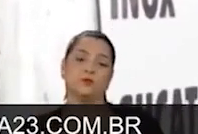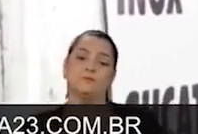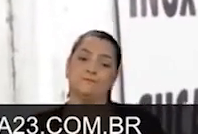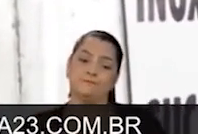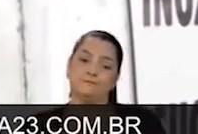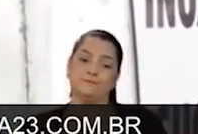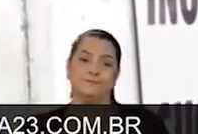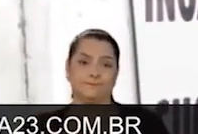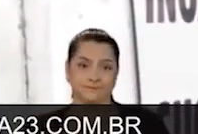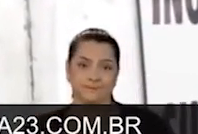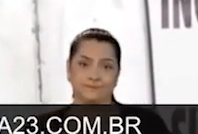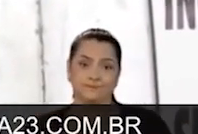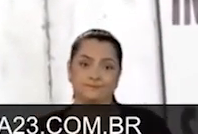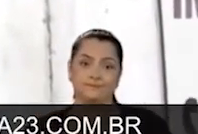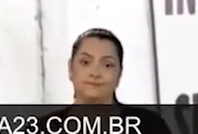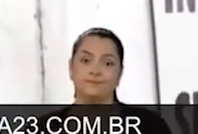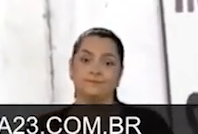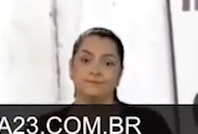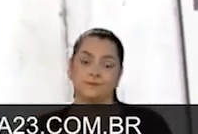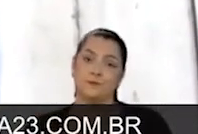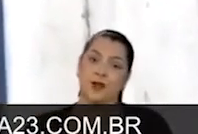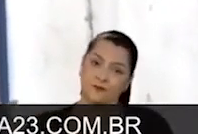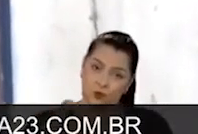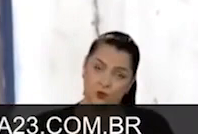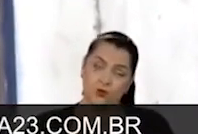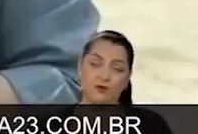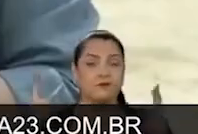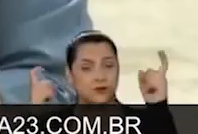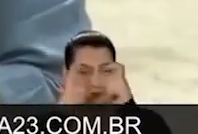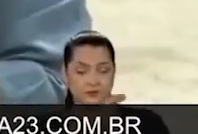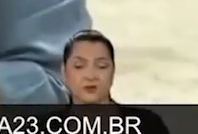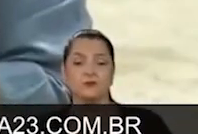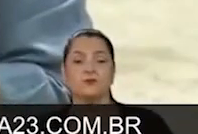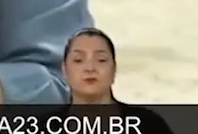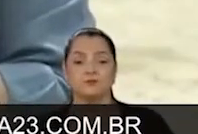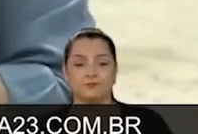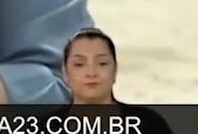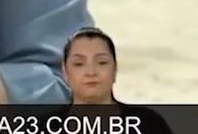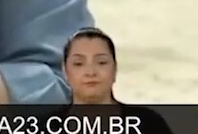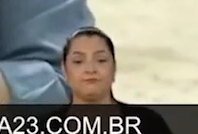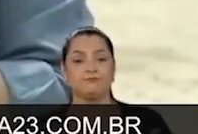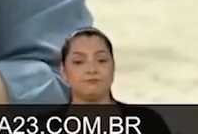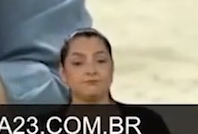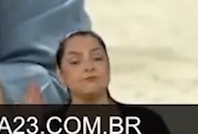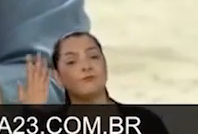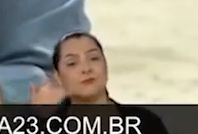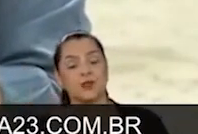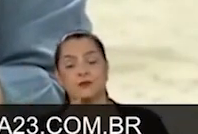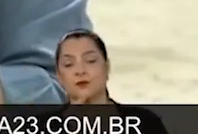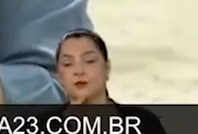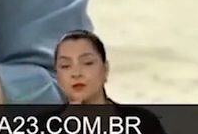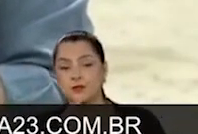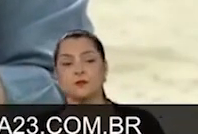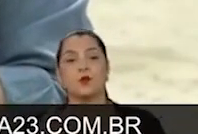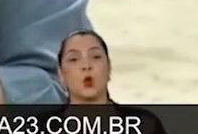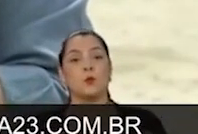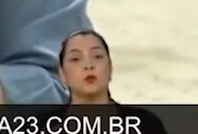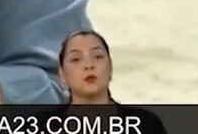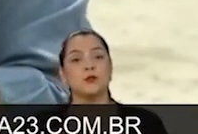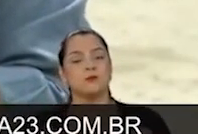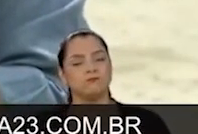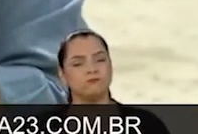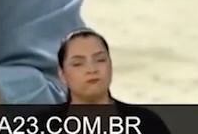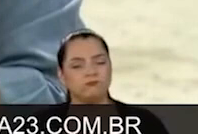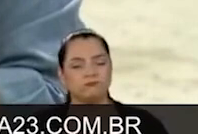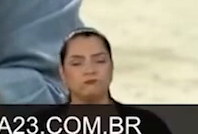dizer, para ele recomeçar vai ser bem difícil. Mesmo em meio a um cenário de tristeza, a força da comunidade aqui de